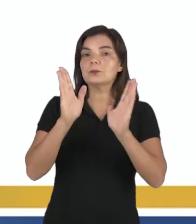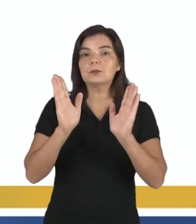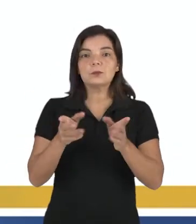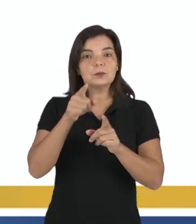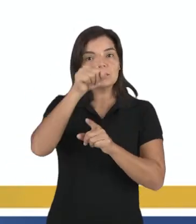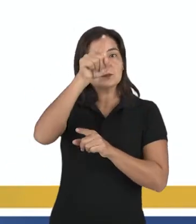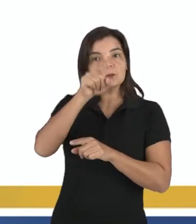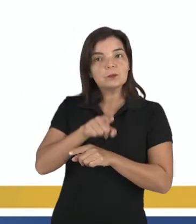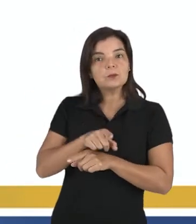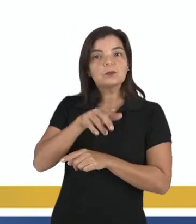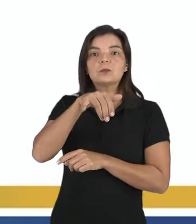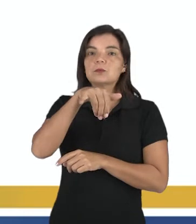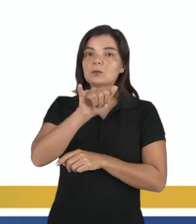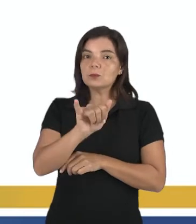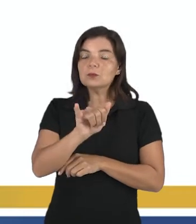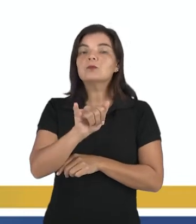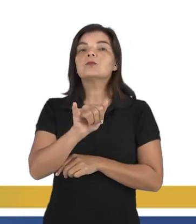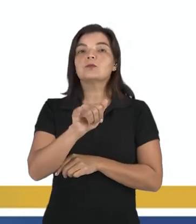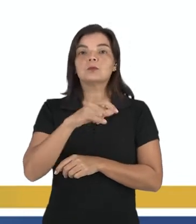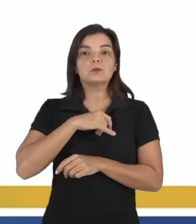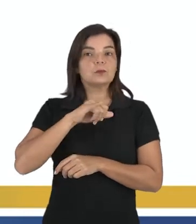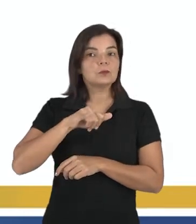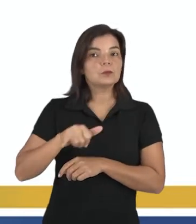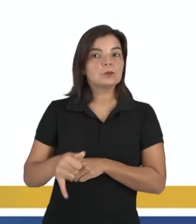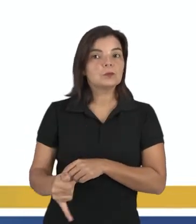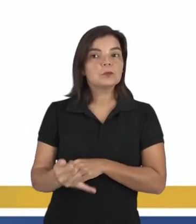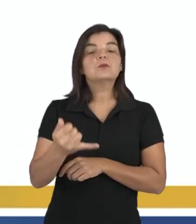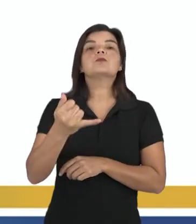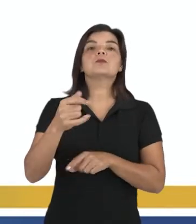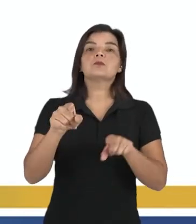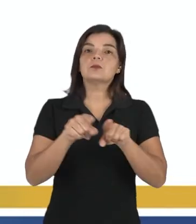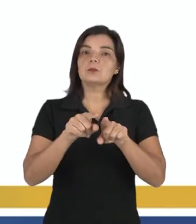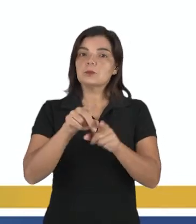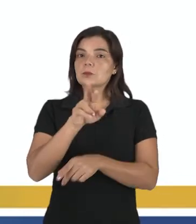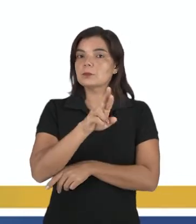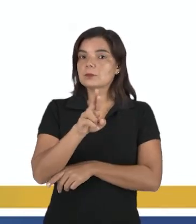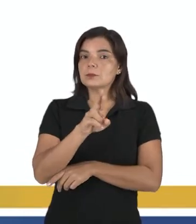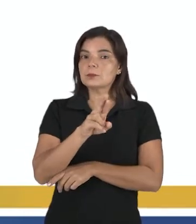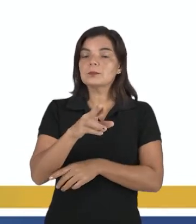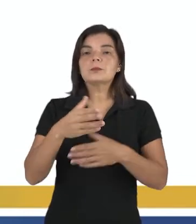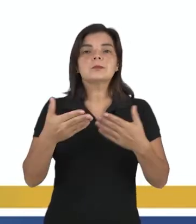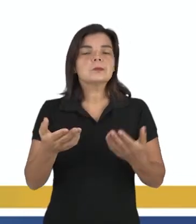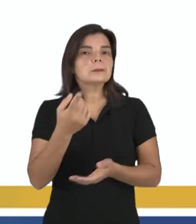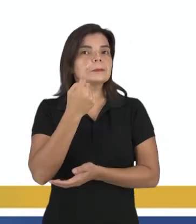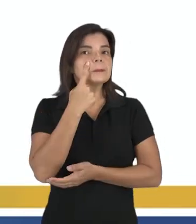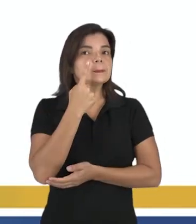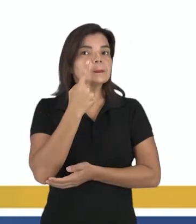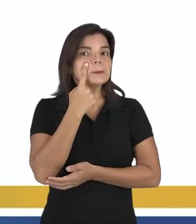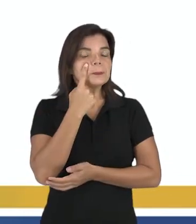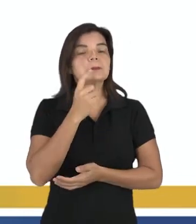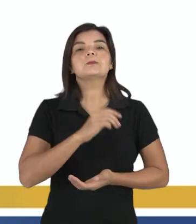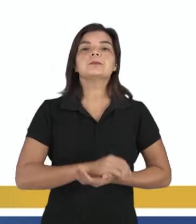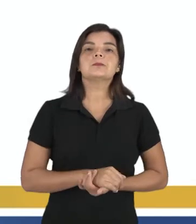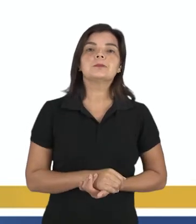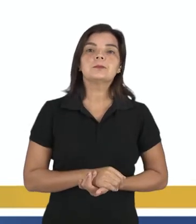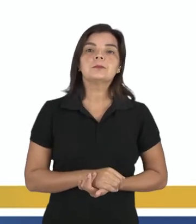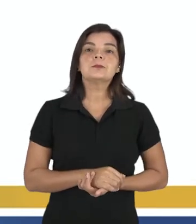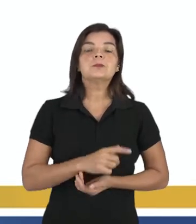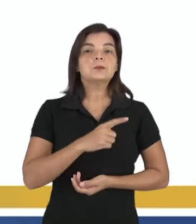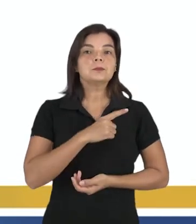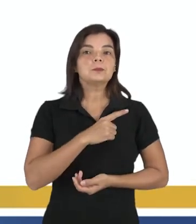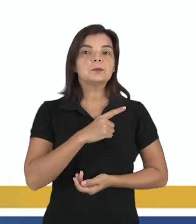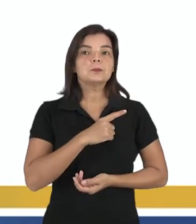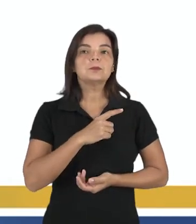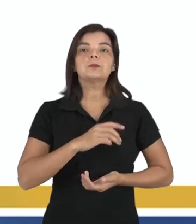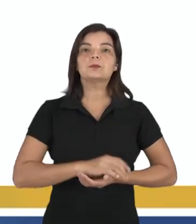do y, nós vamos ter o juro, que será dado em reais. Então, observe que nós vamos